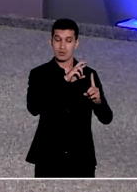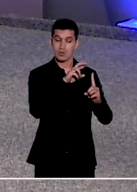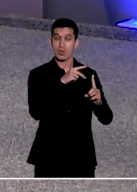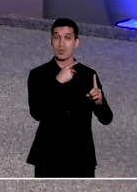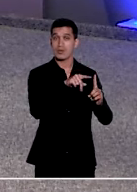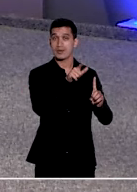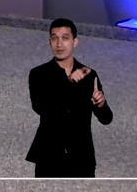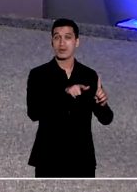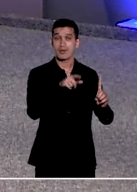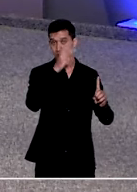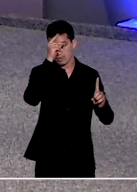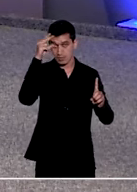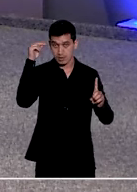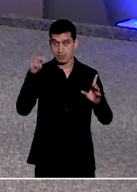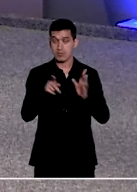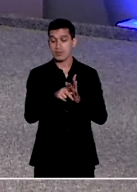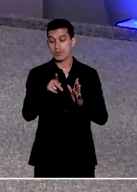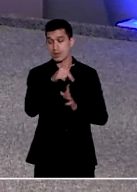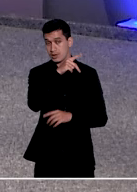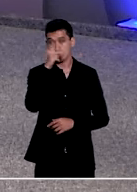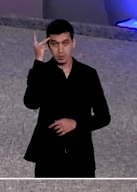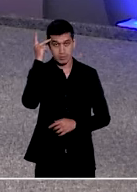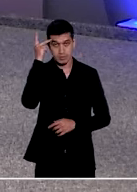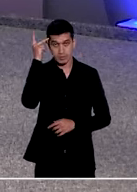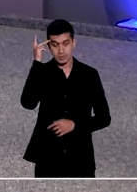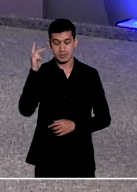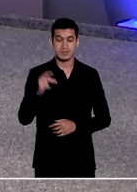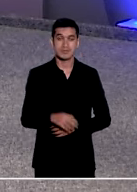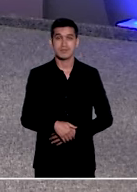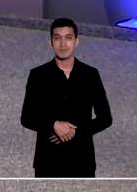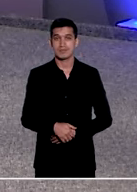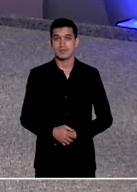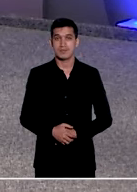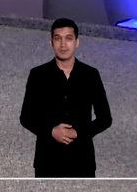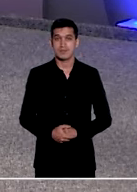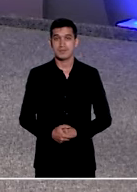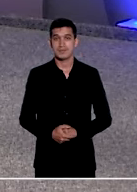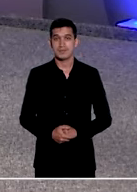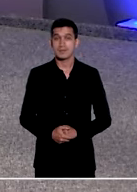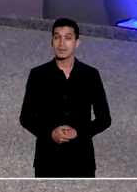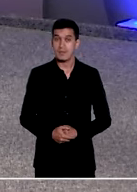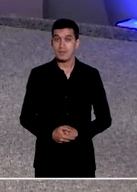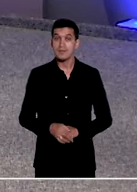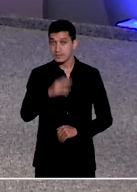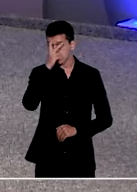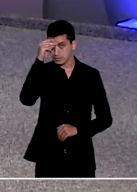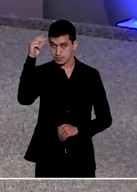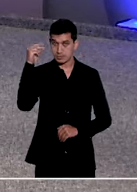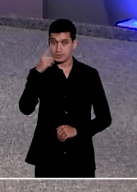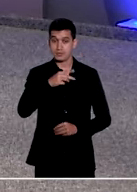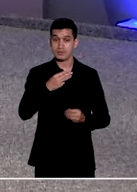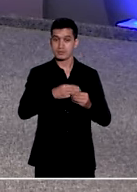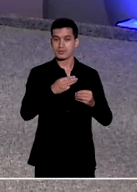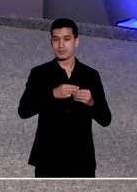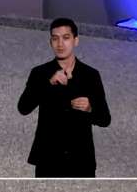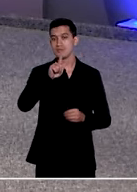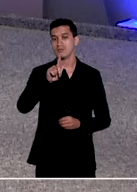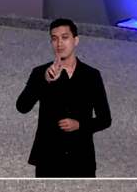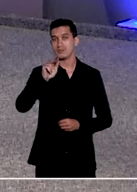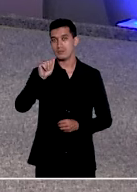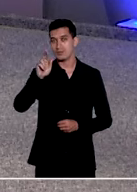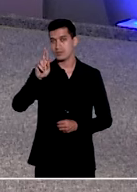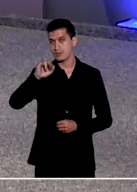Paulo mais detalhes com a repórter Marina Campos o prefeito do município de Guarujá em São Paulo